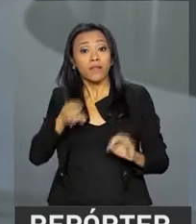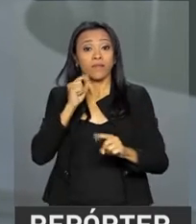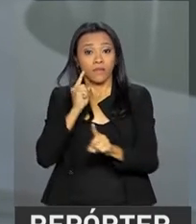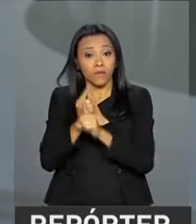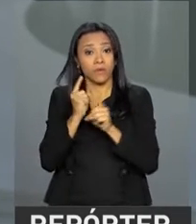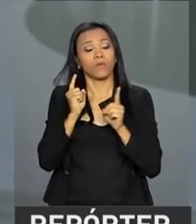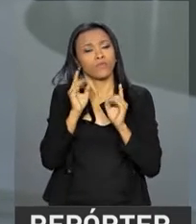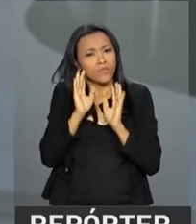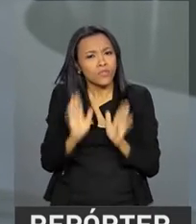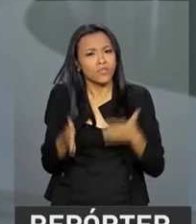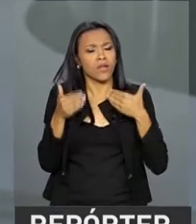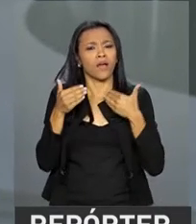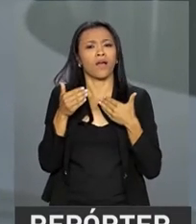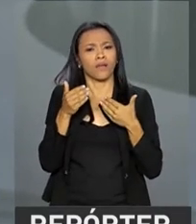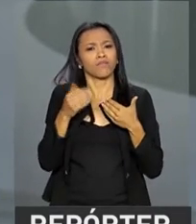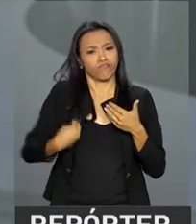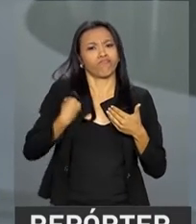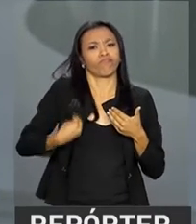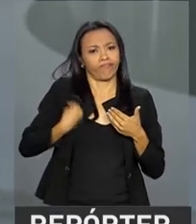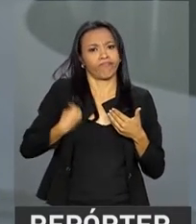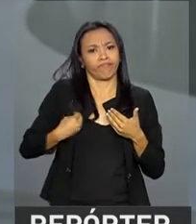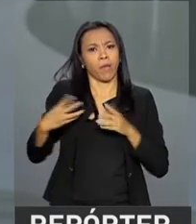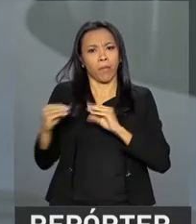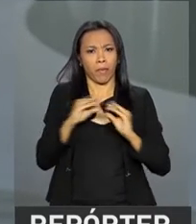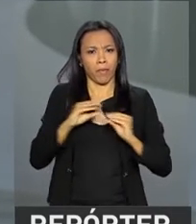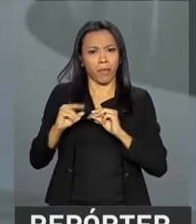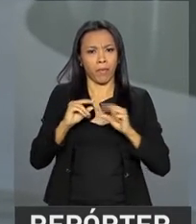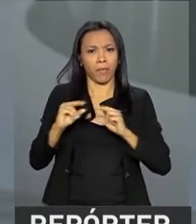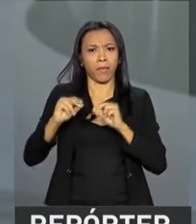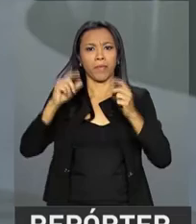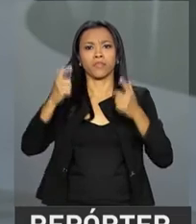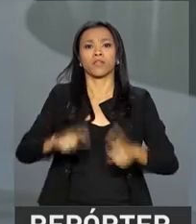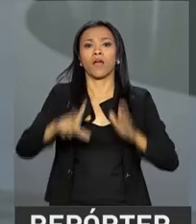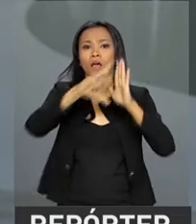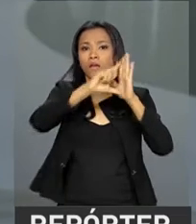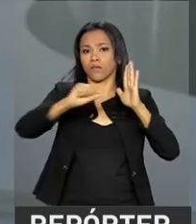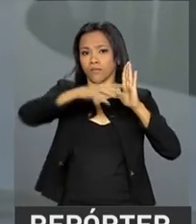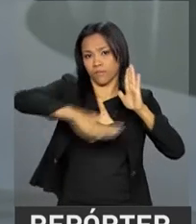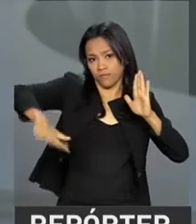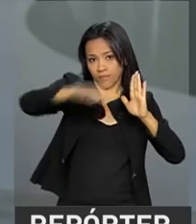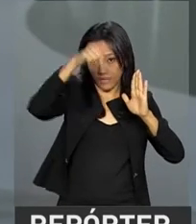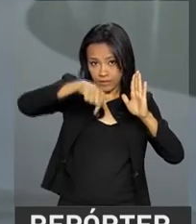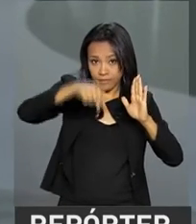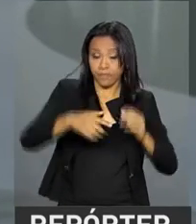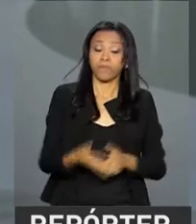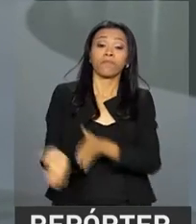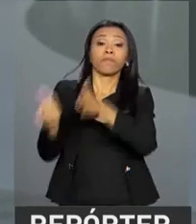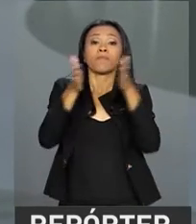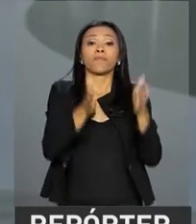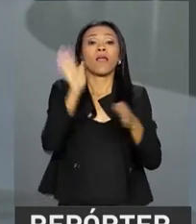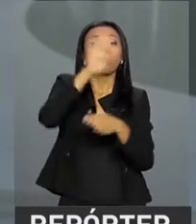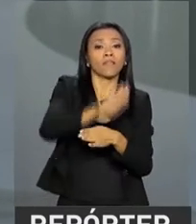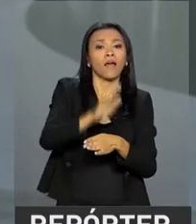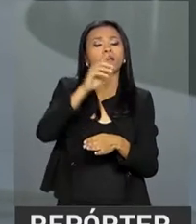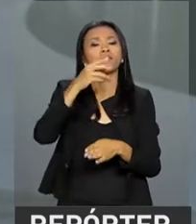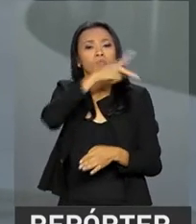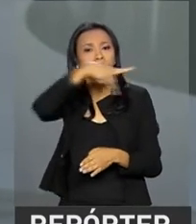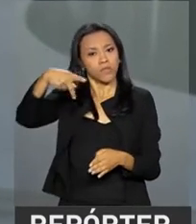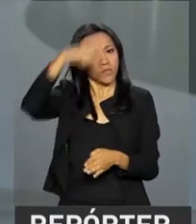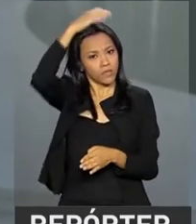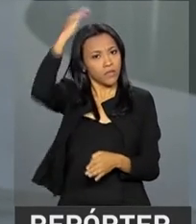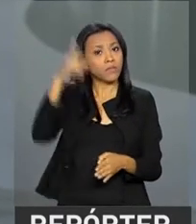está começando, acontece no Palácio da Alvorada, aqui em Brasília. Daí ainda na agenda, na parte da tarde, o presidente tem uma reunião,